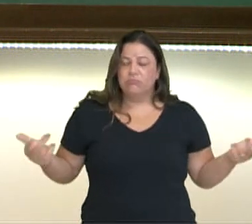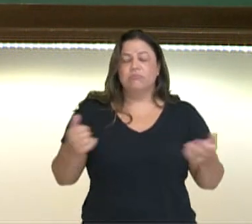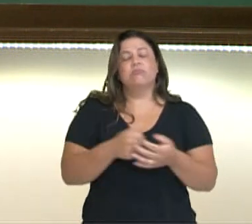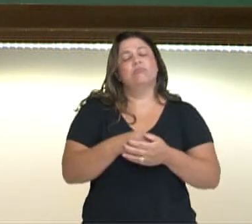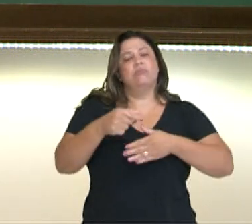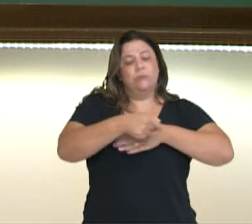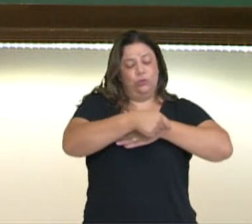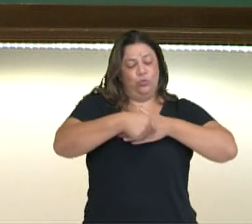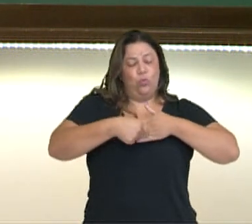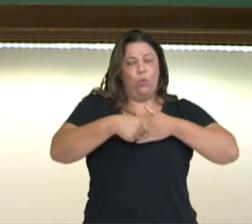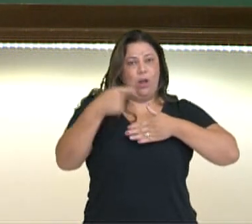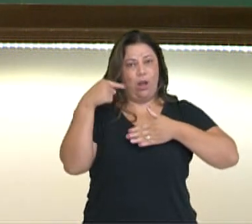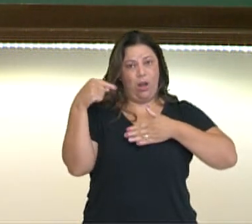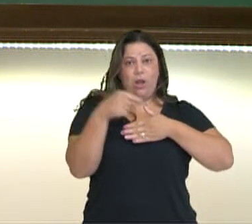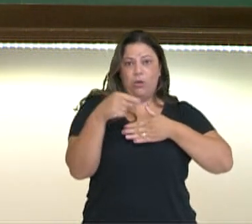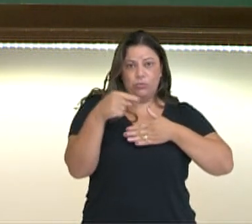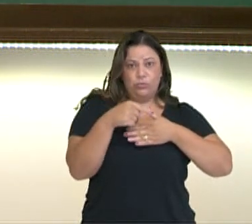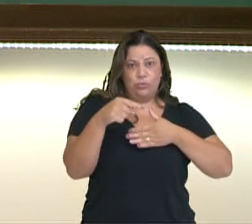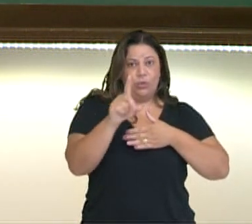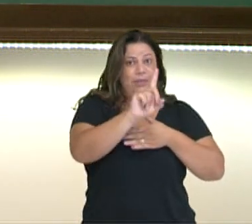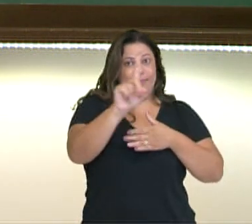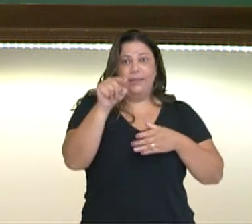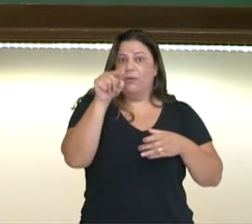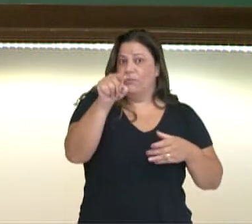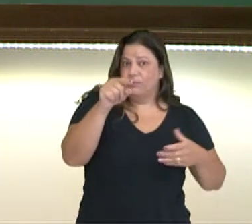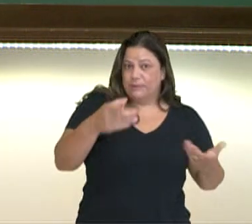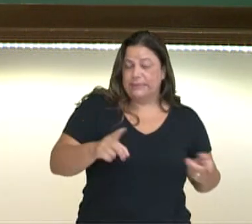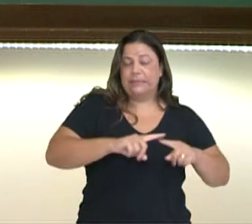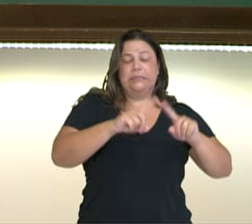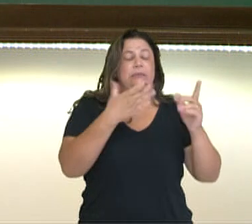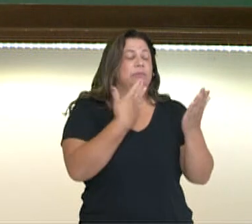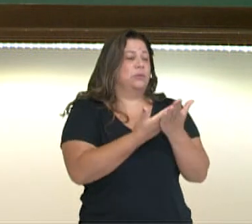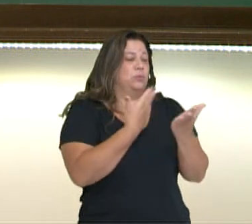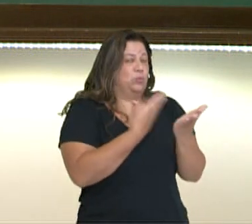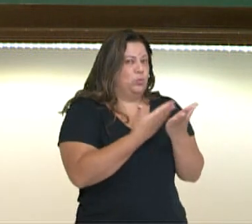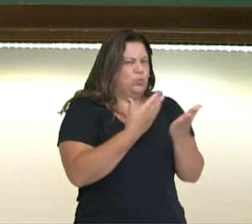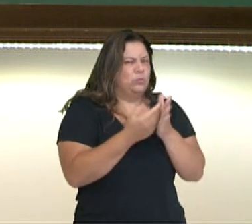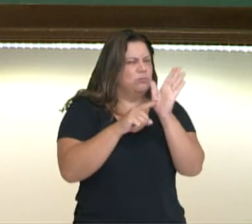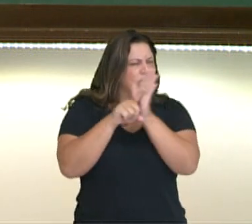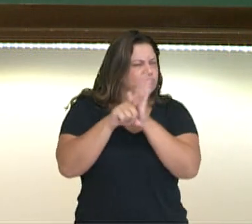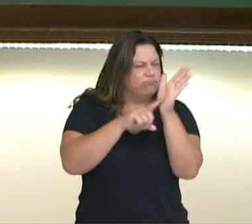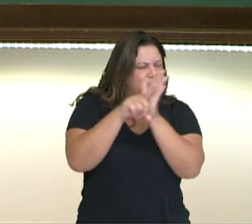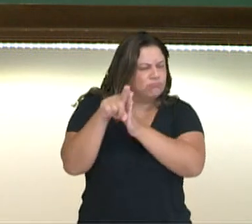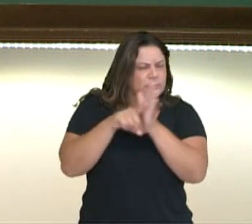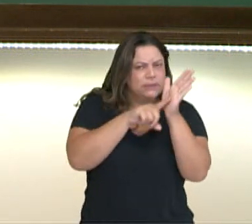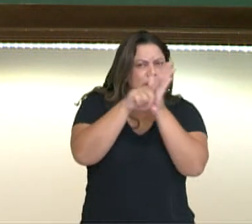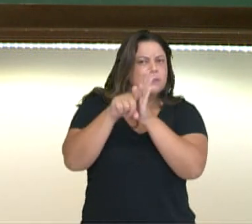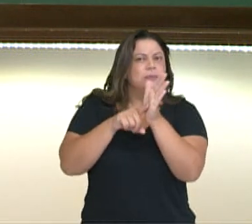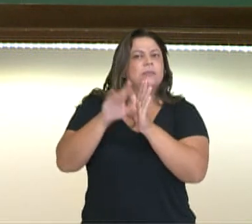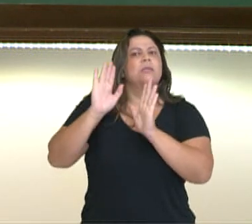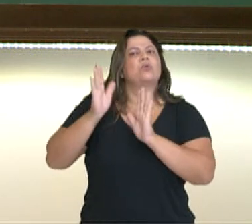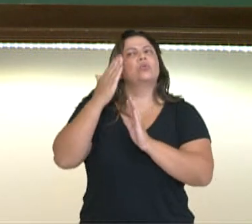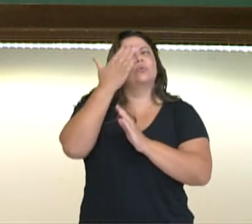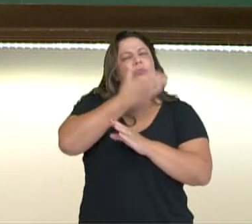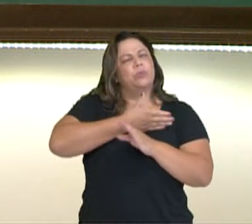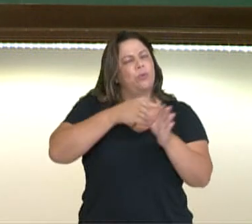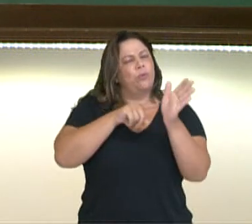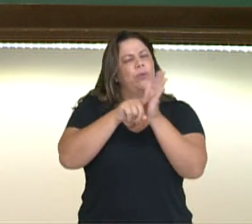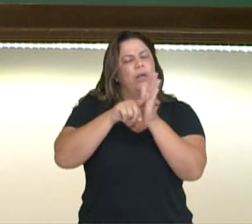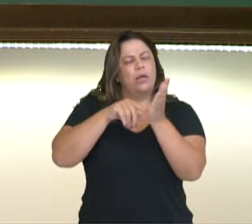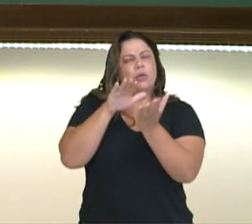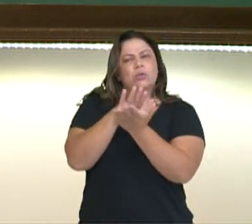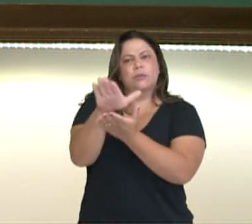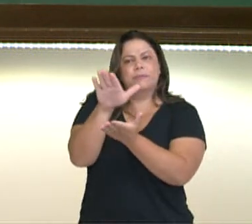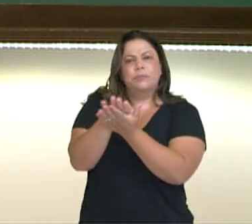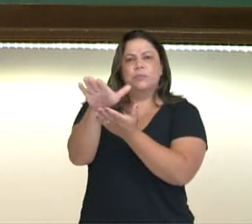autor, não você, mas um estudioso, um cientista, alguém que já publicou